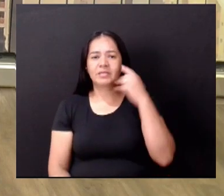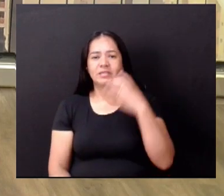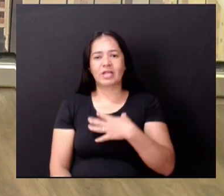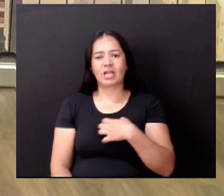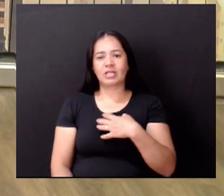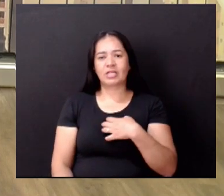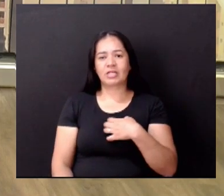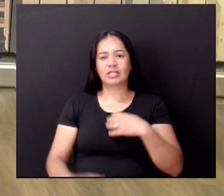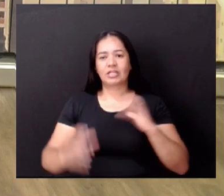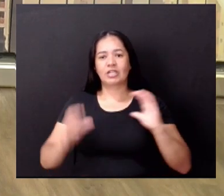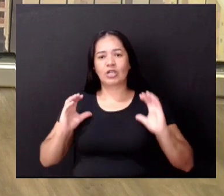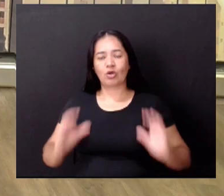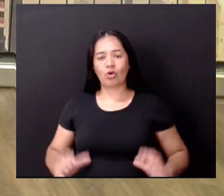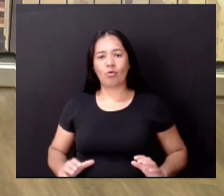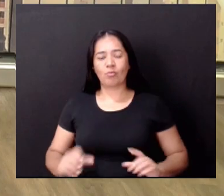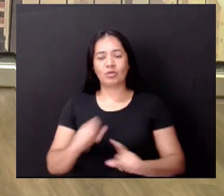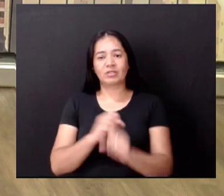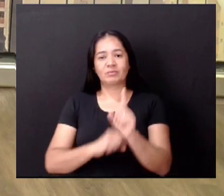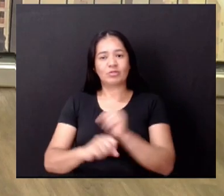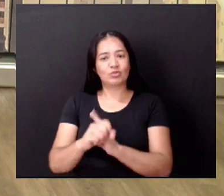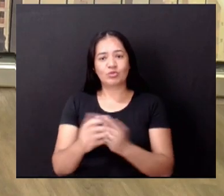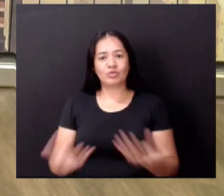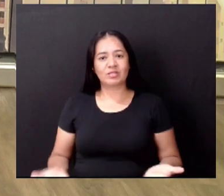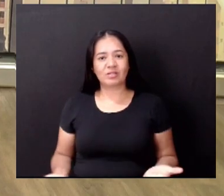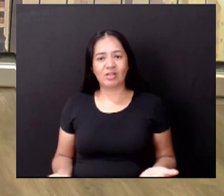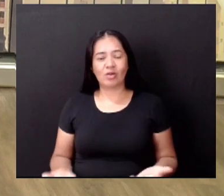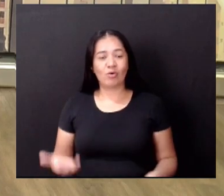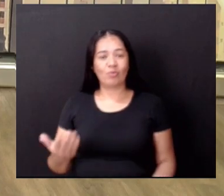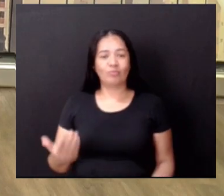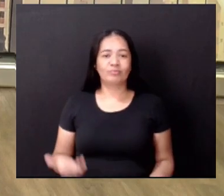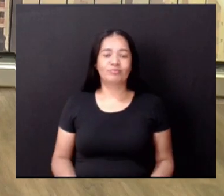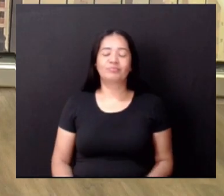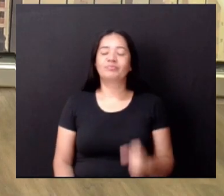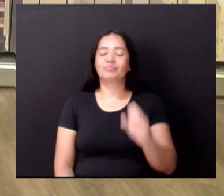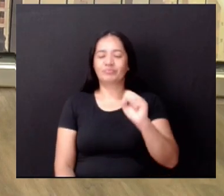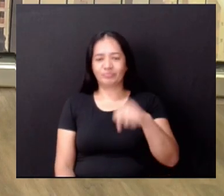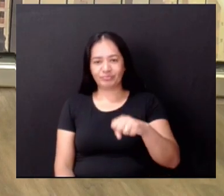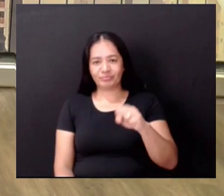também para a gente pensar em comportamento social, foi logo ontem, né?